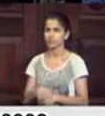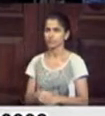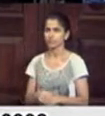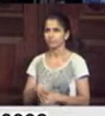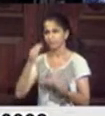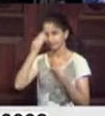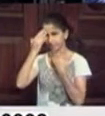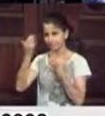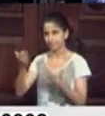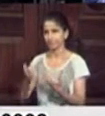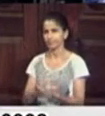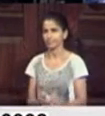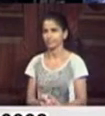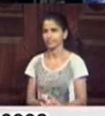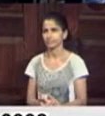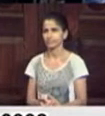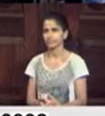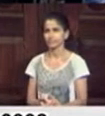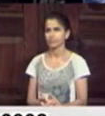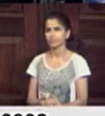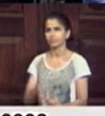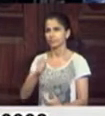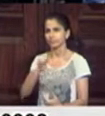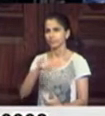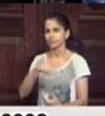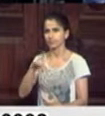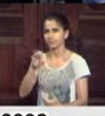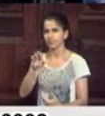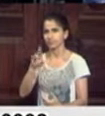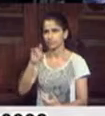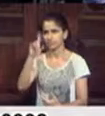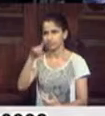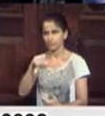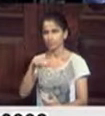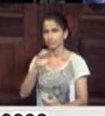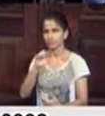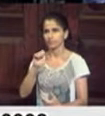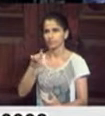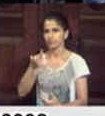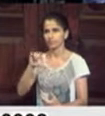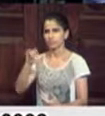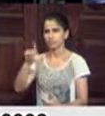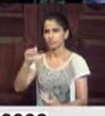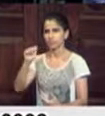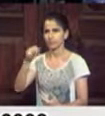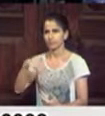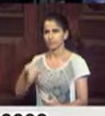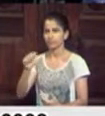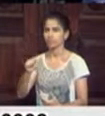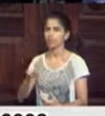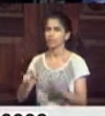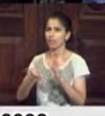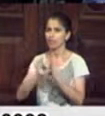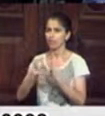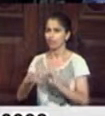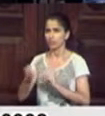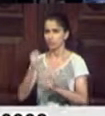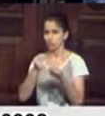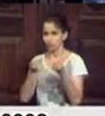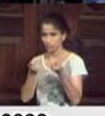Obrigado, senhor presidente, deputado André Siciliano. Estamos aqui discutindo a lei orçamentária encaminhada pelo Poder